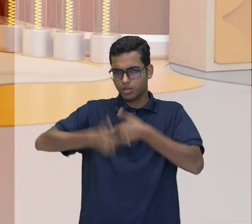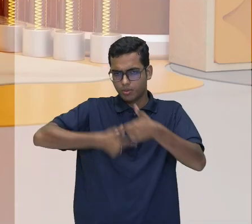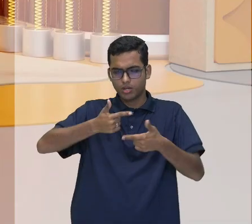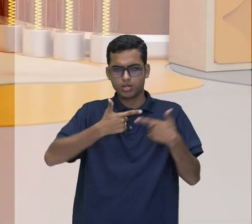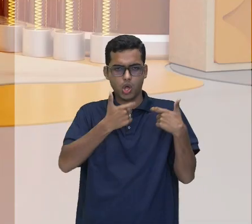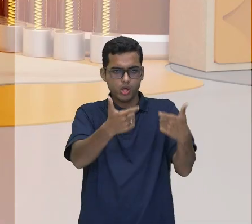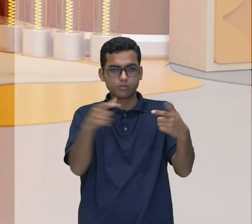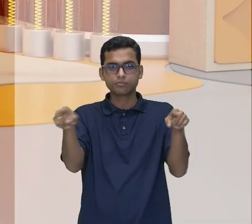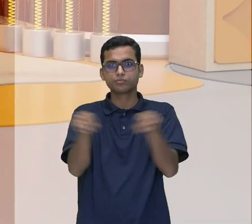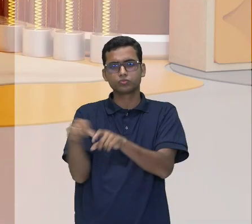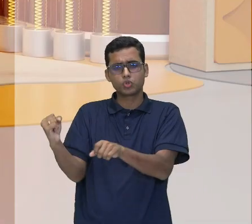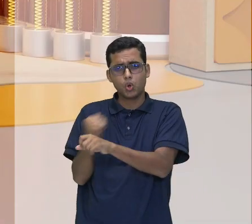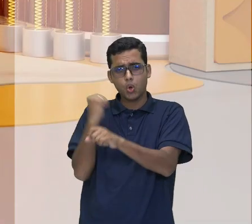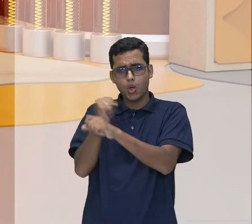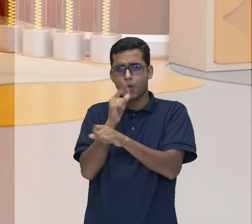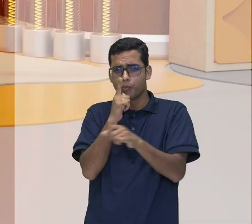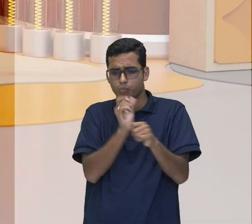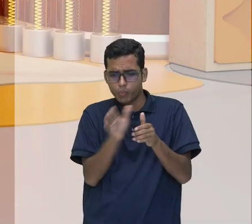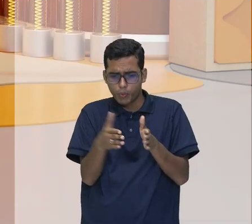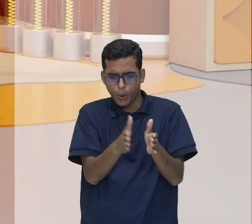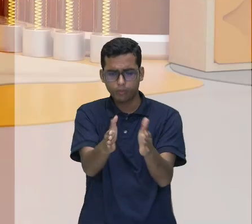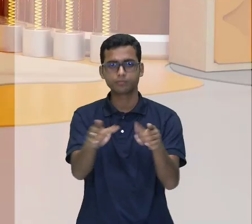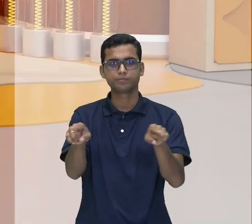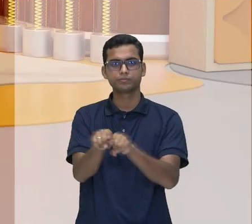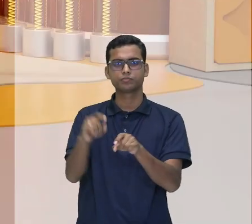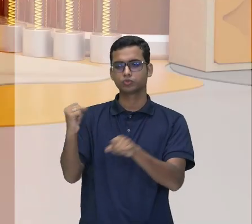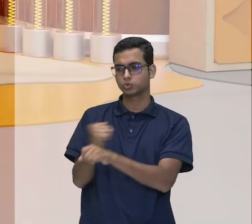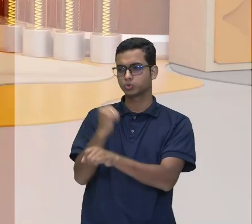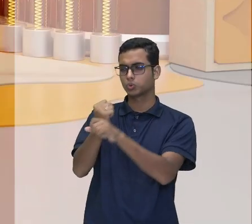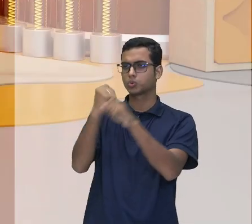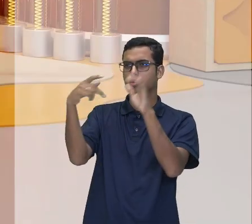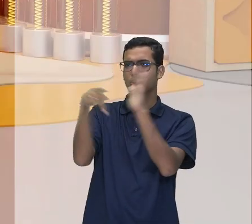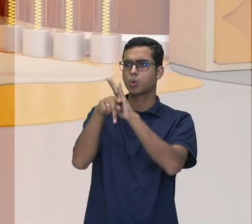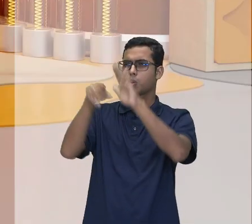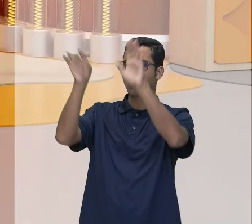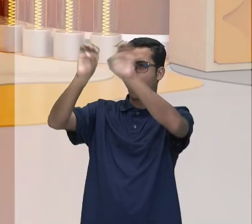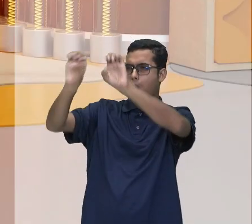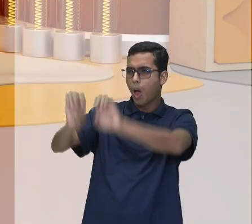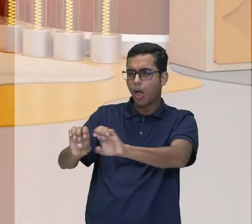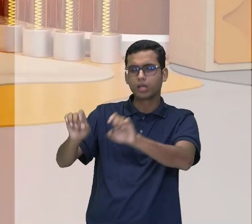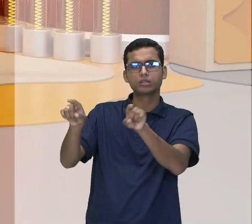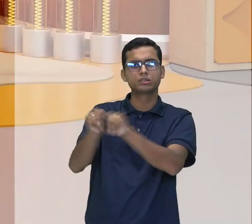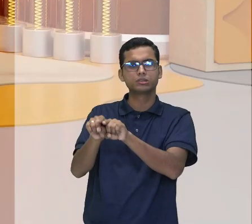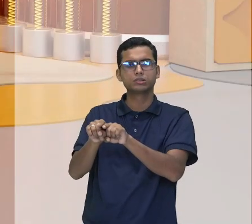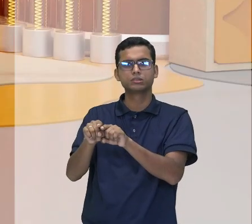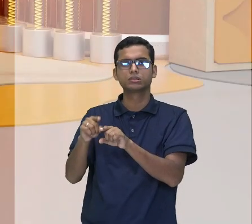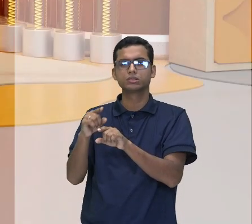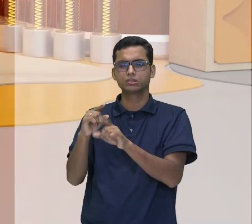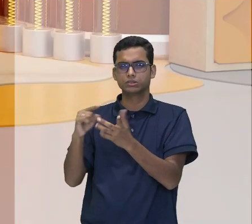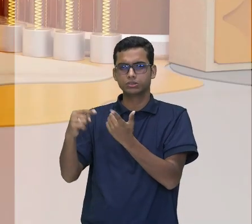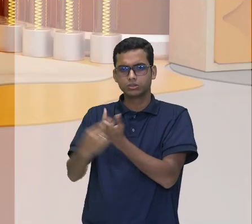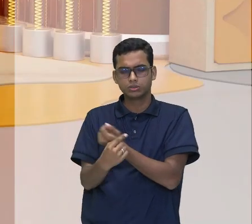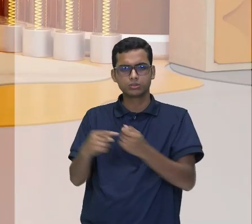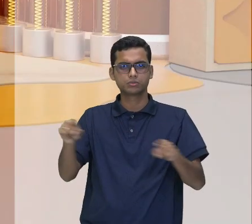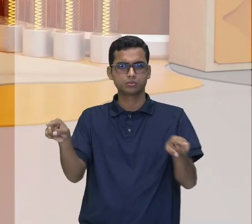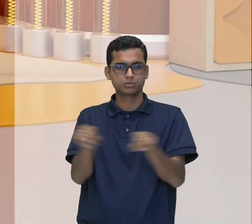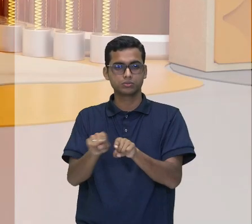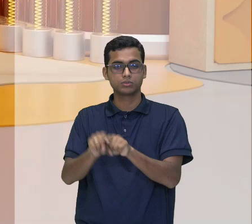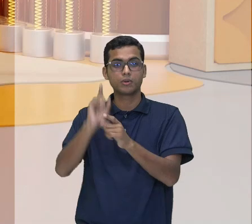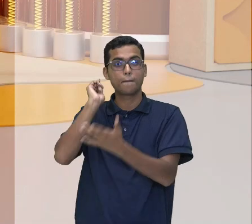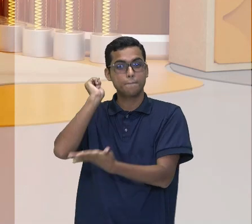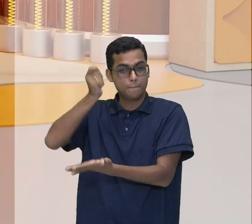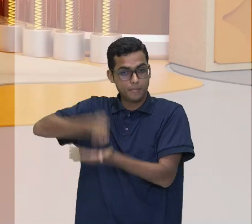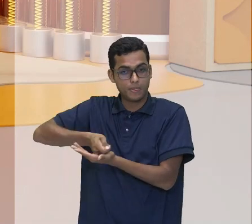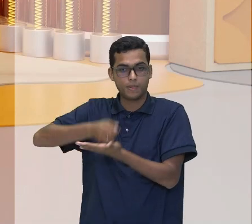de canais, diques e monumentos, e também pagavam impostos. O nosso segundo grupo a